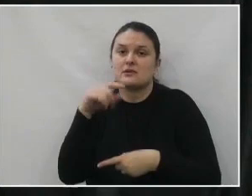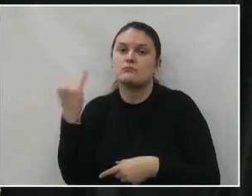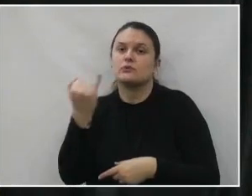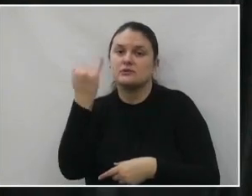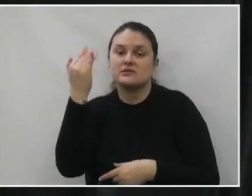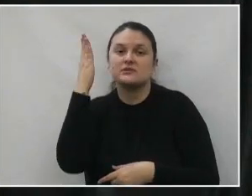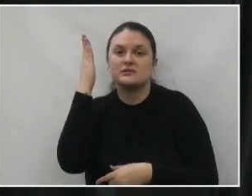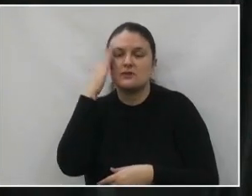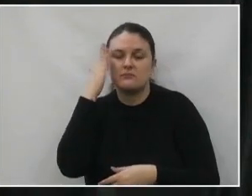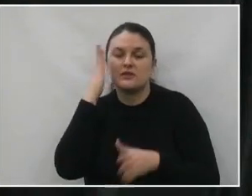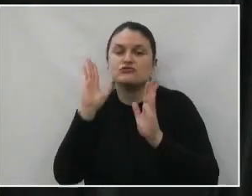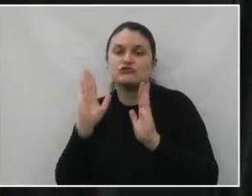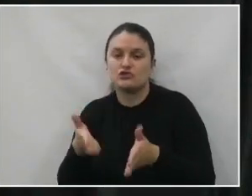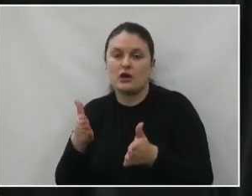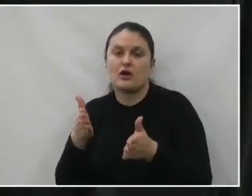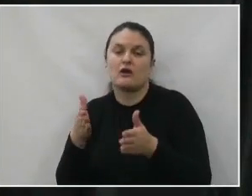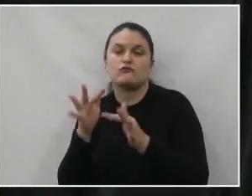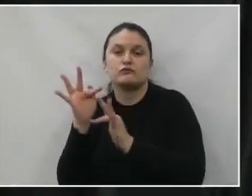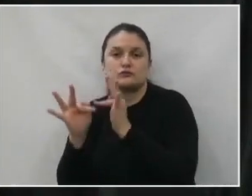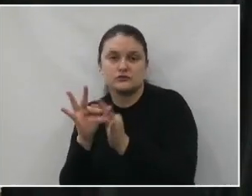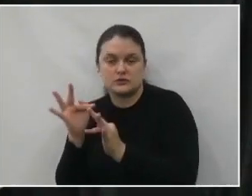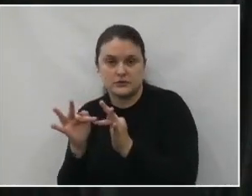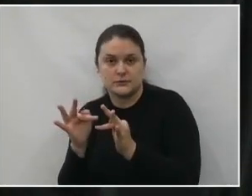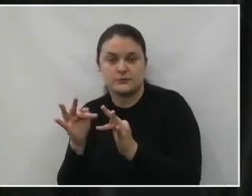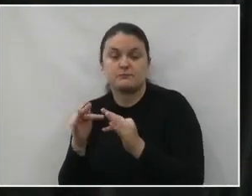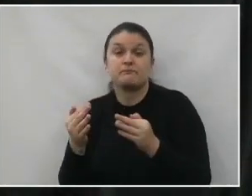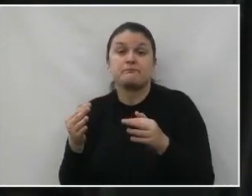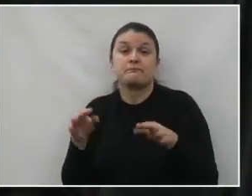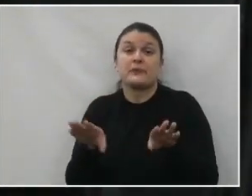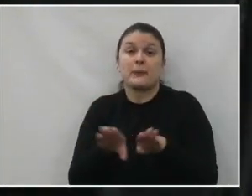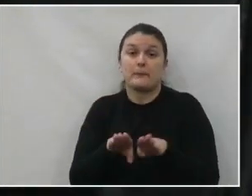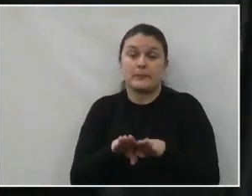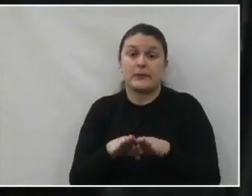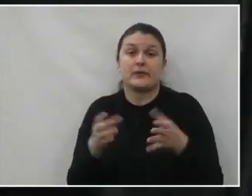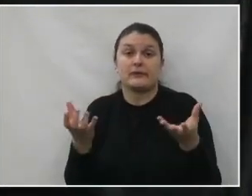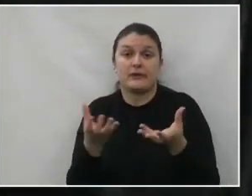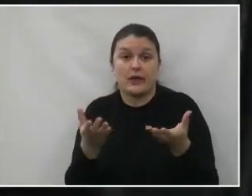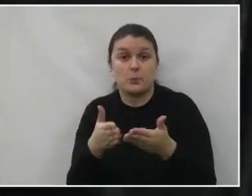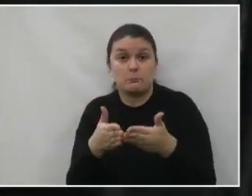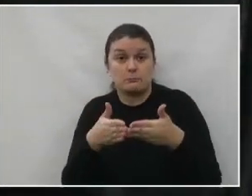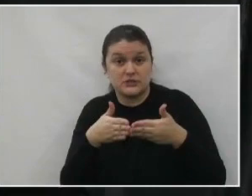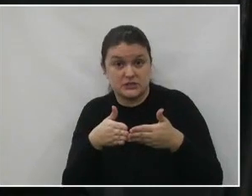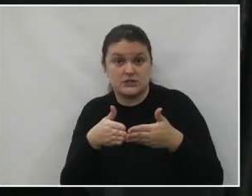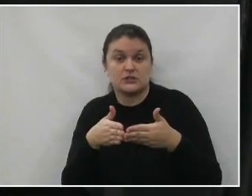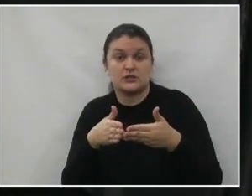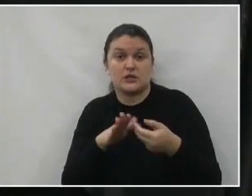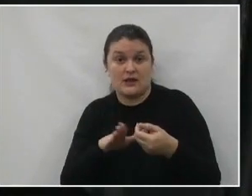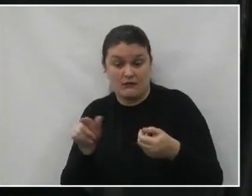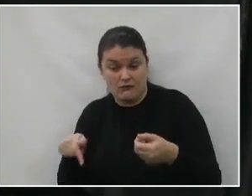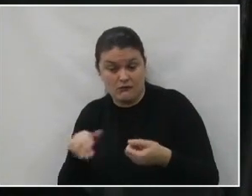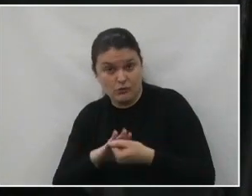está no bairro. E também quero fazer um pedido nessa noite, que a